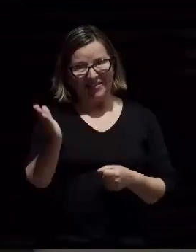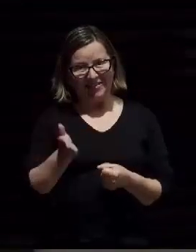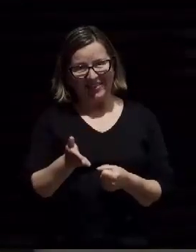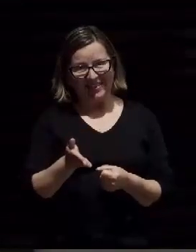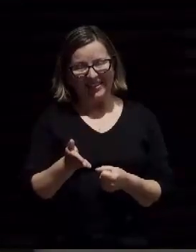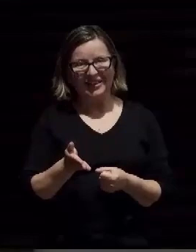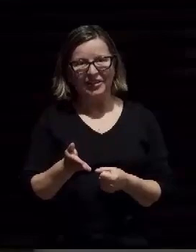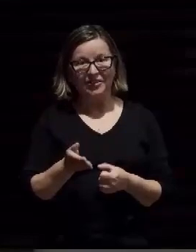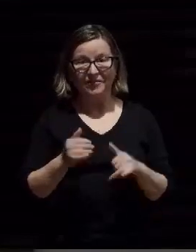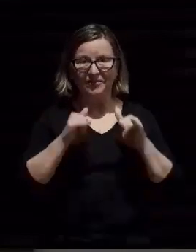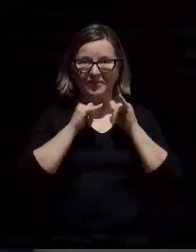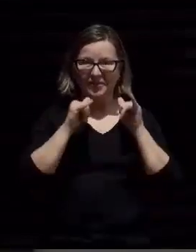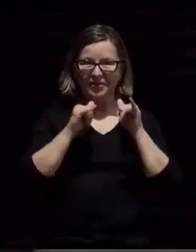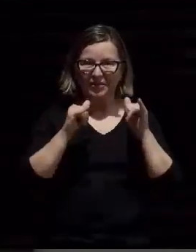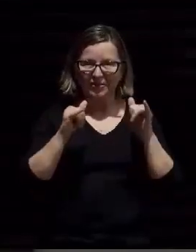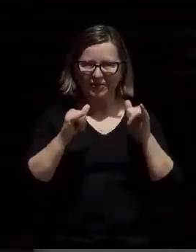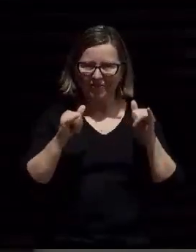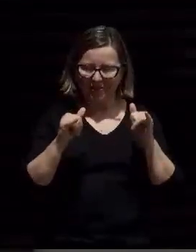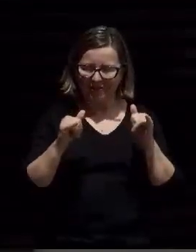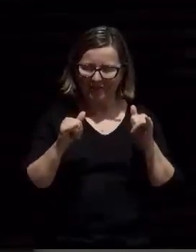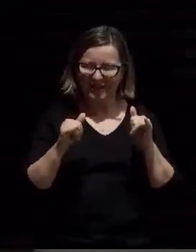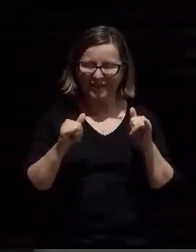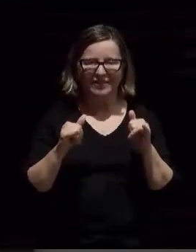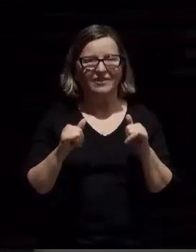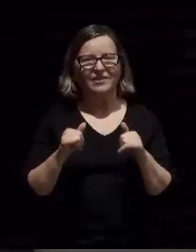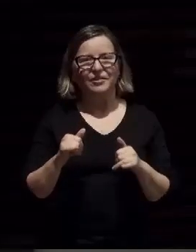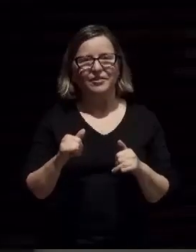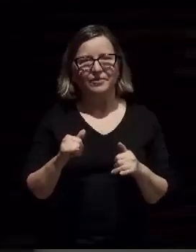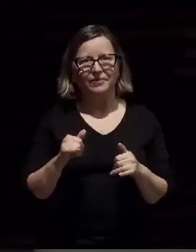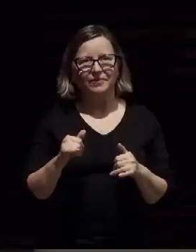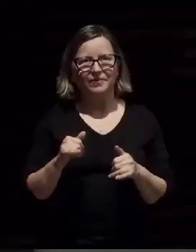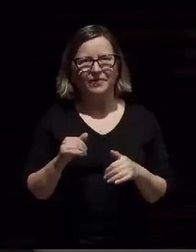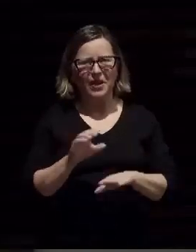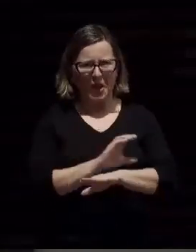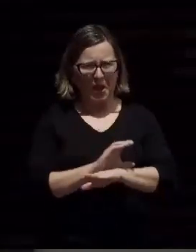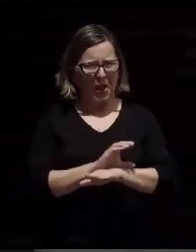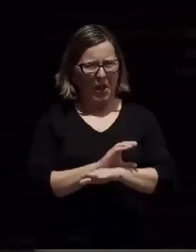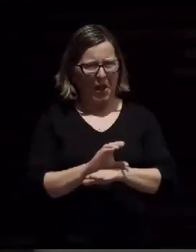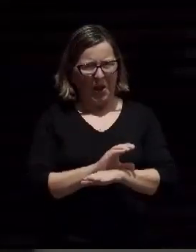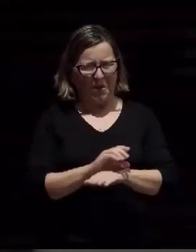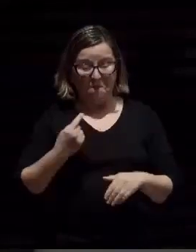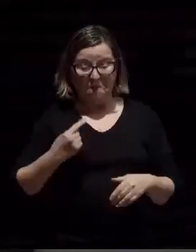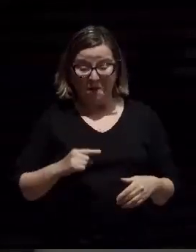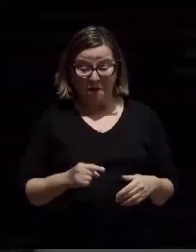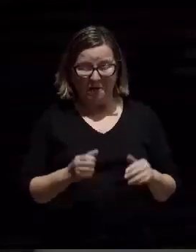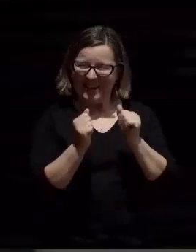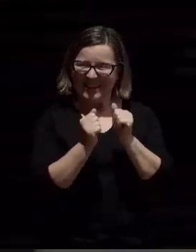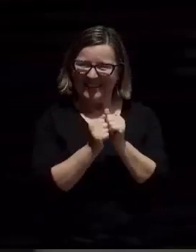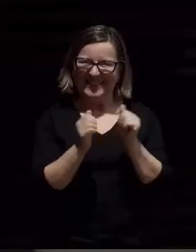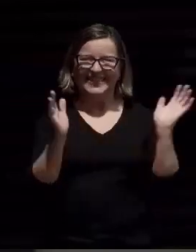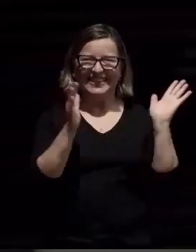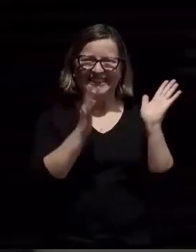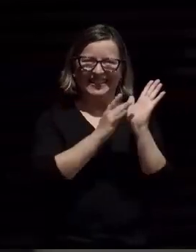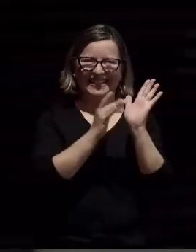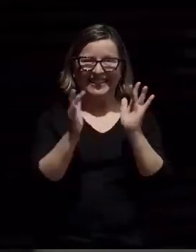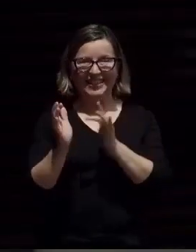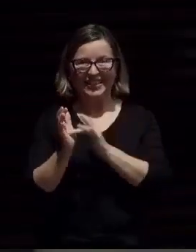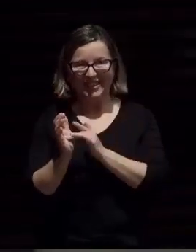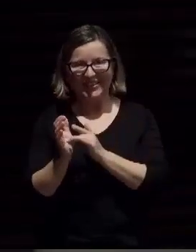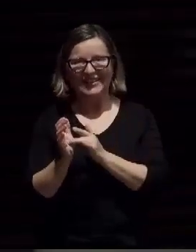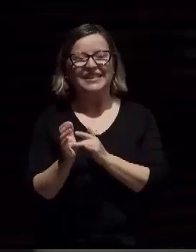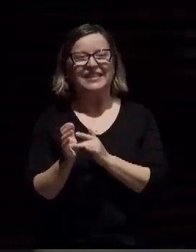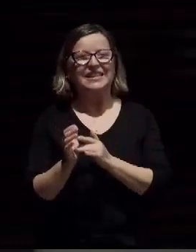de informações intensivas, um curso intensivo com Jesus, ele